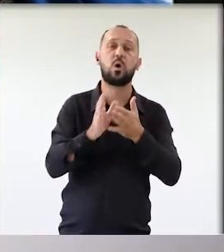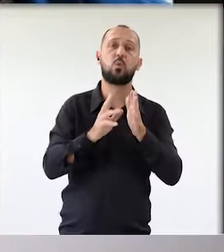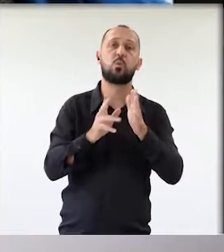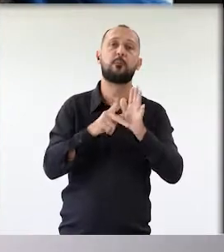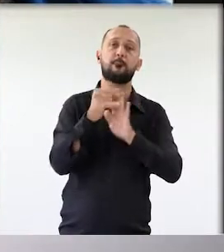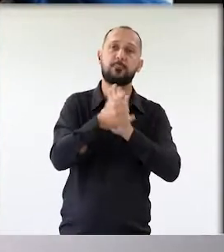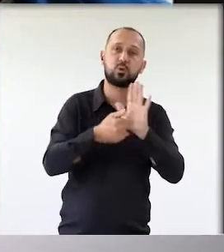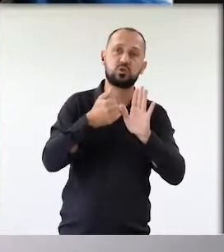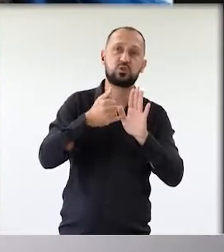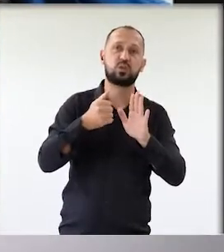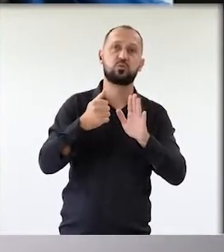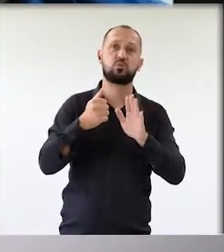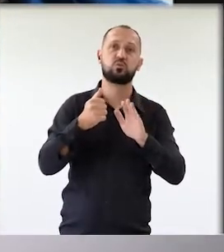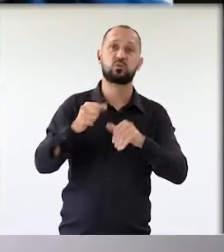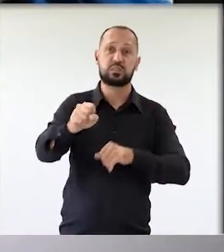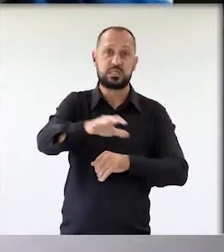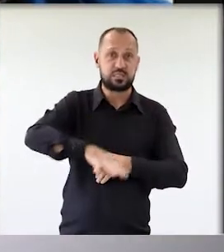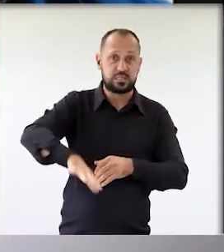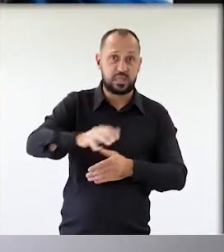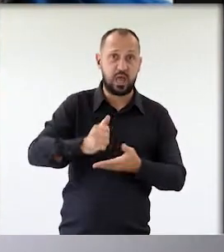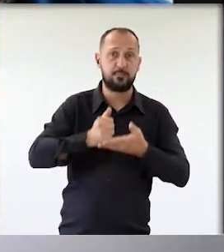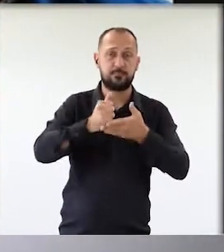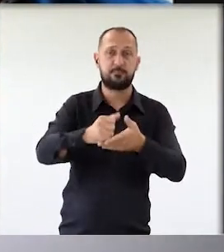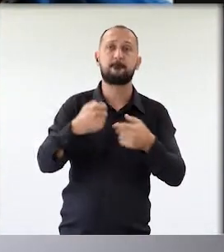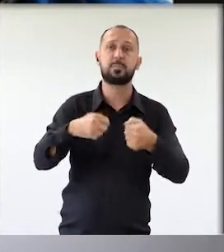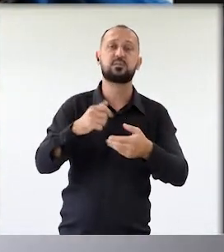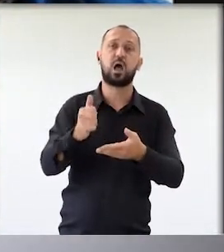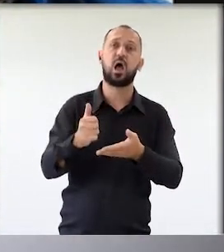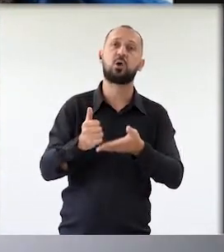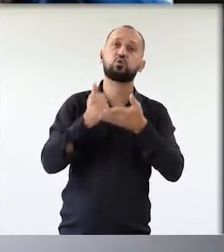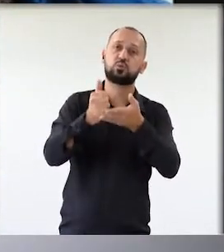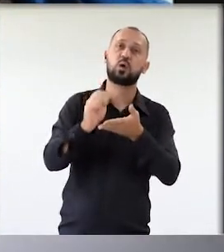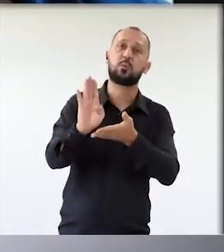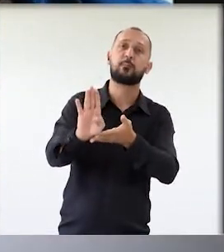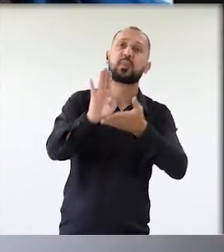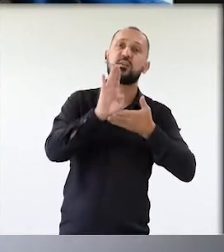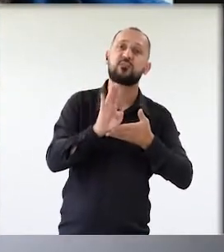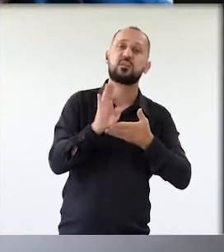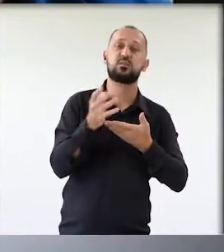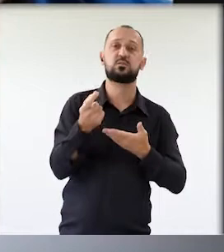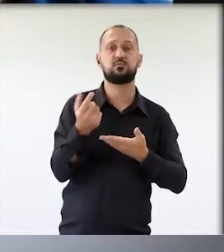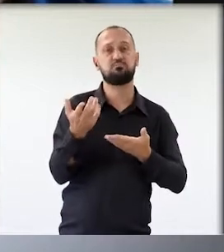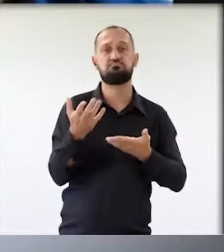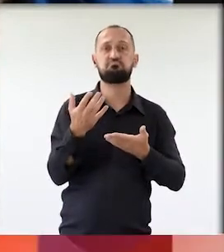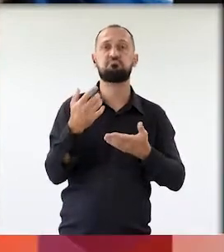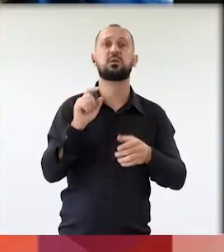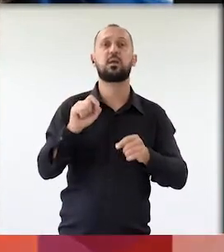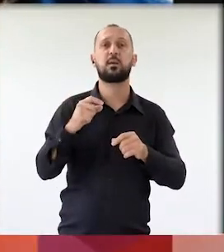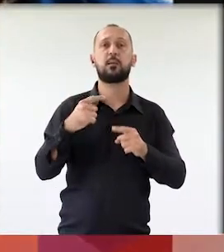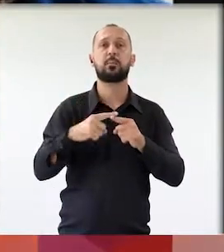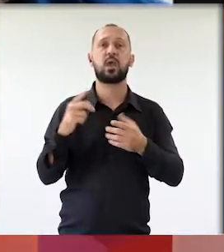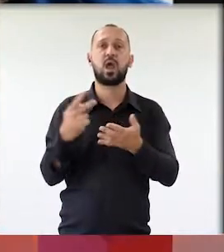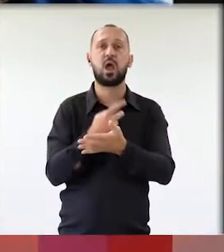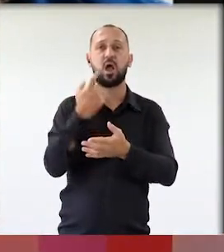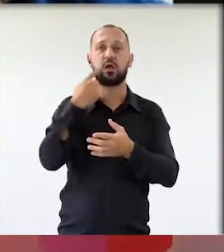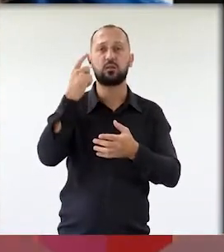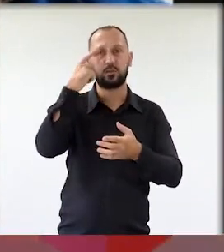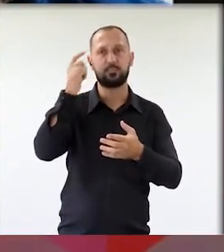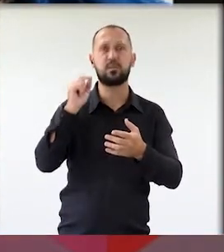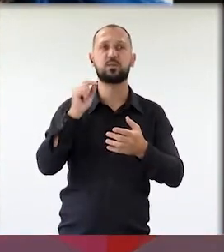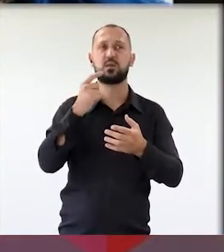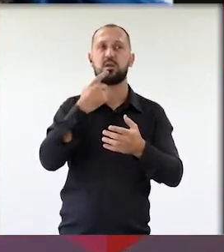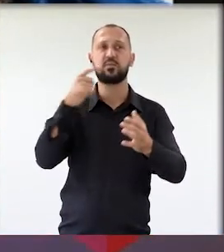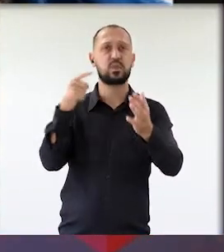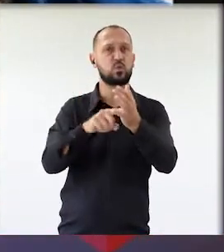inserida em algum programa assistencial, se ela precisa ter algum tipo de benefício. É equivocada a ideia de que quando a